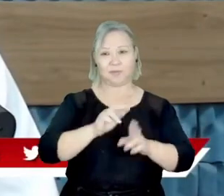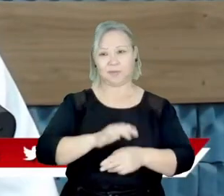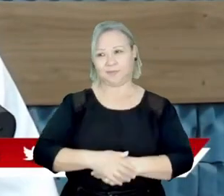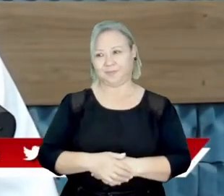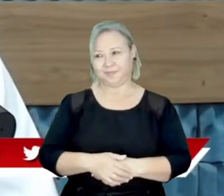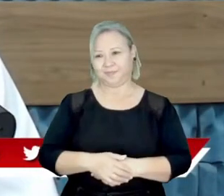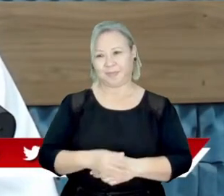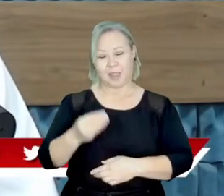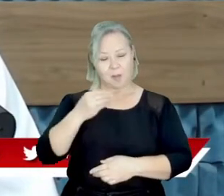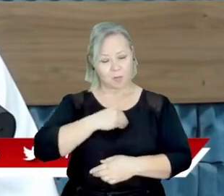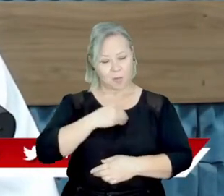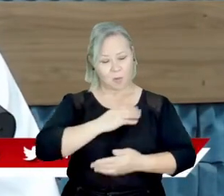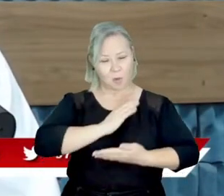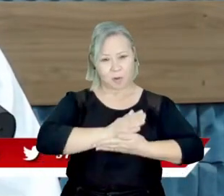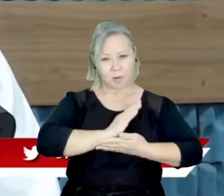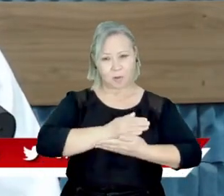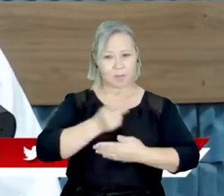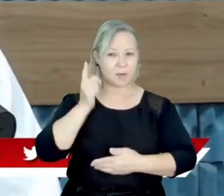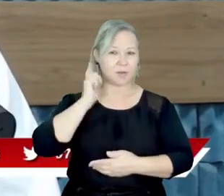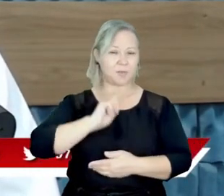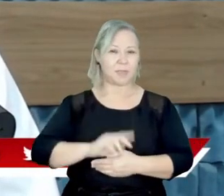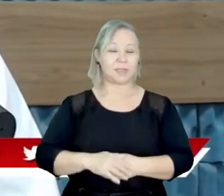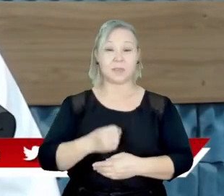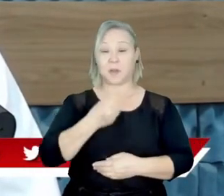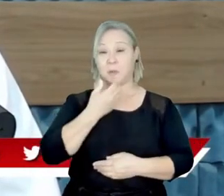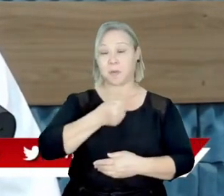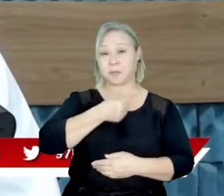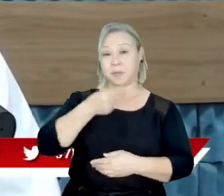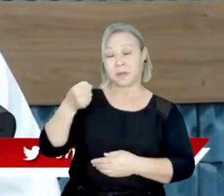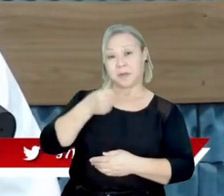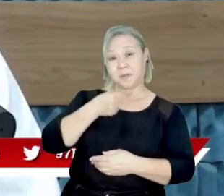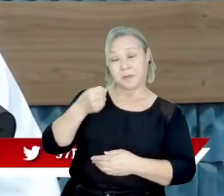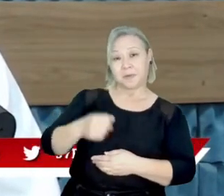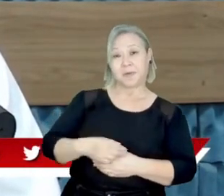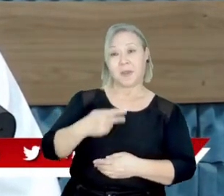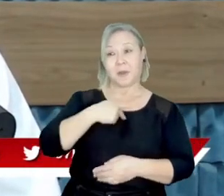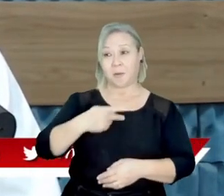Partido dos Trabalhadores. A entrevista está salva nas nossas redes sociais e também